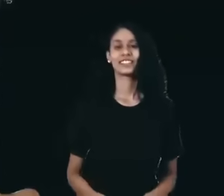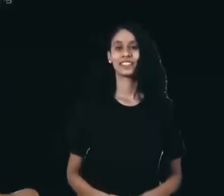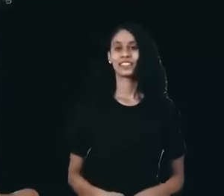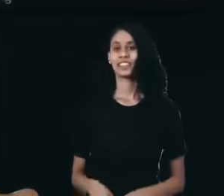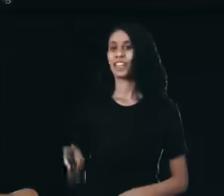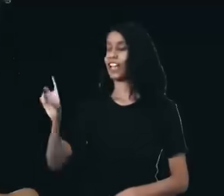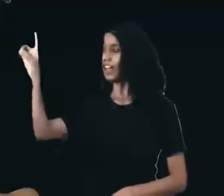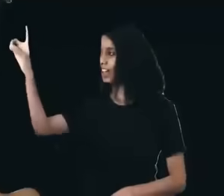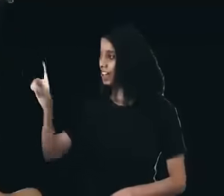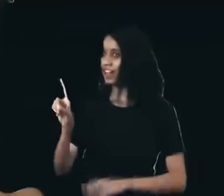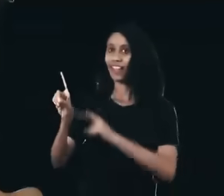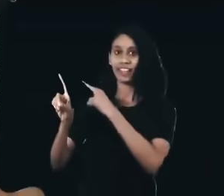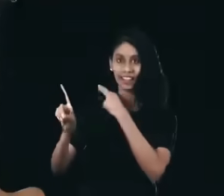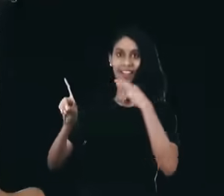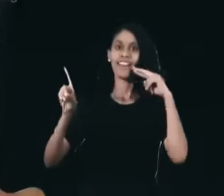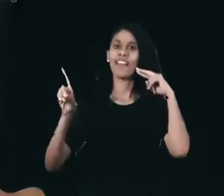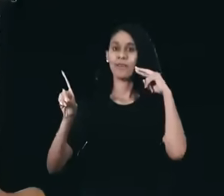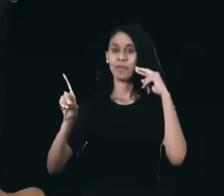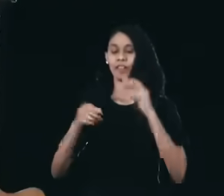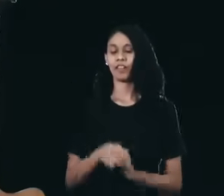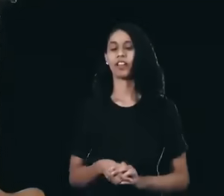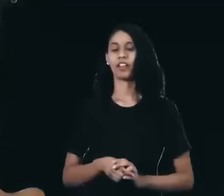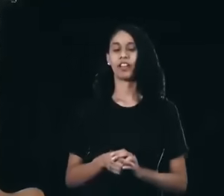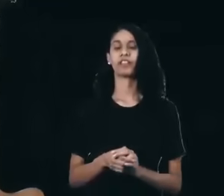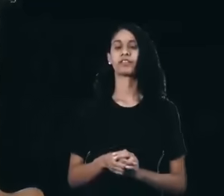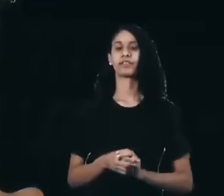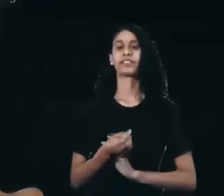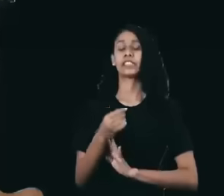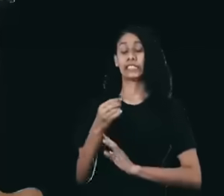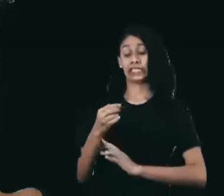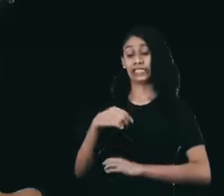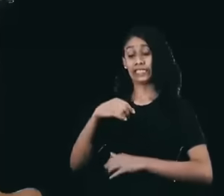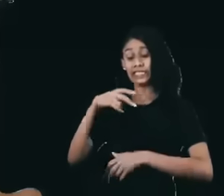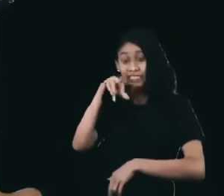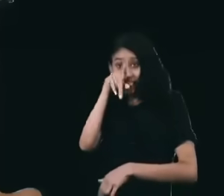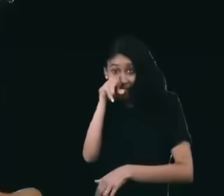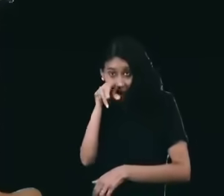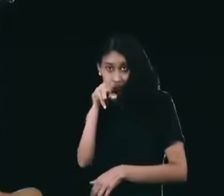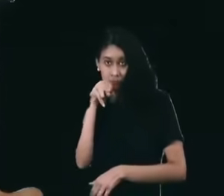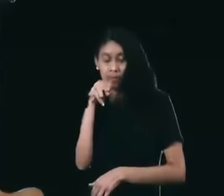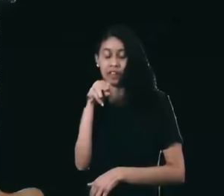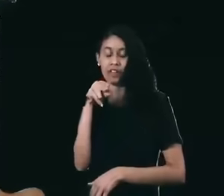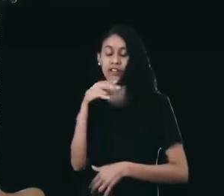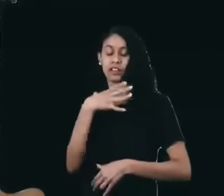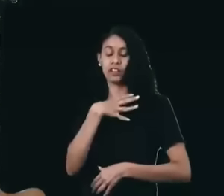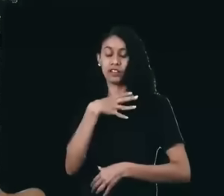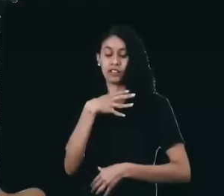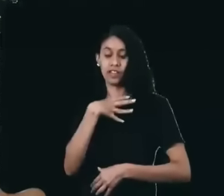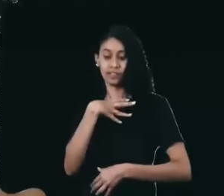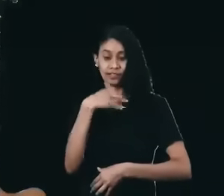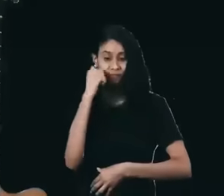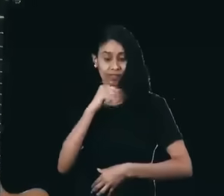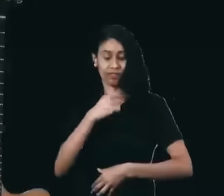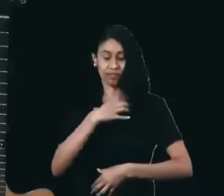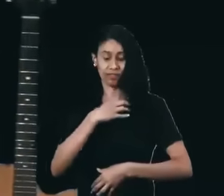Surgiu Rebeca, filha de Betuel, filha de Milca, mulher de Naô, irmão de Abraão, trazendo no seu ombro o